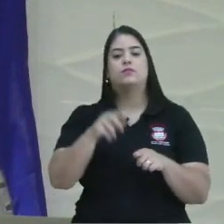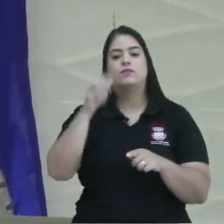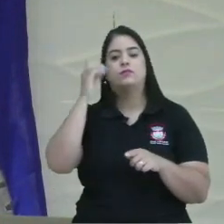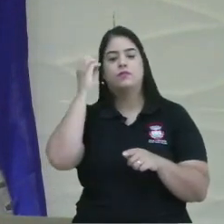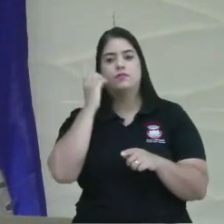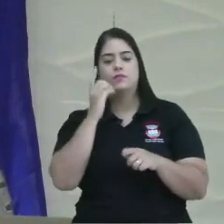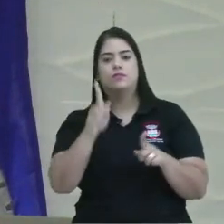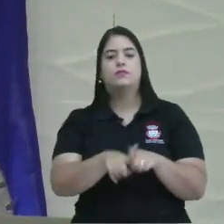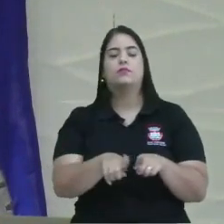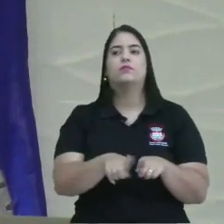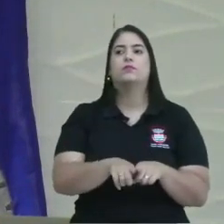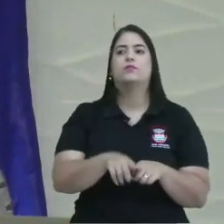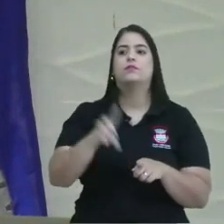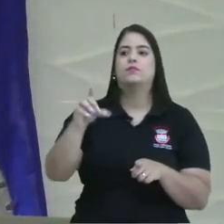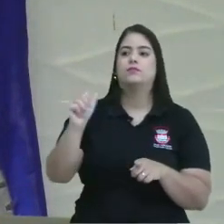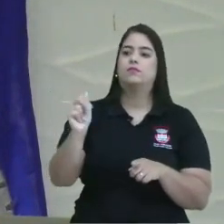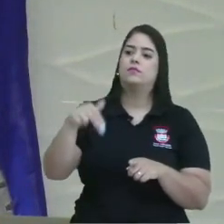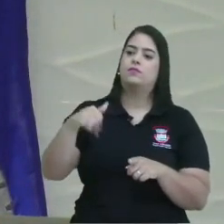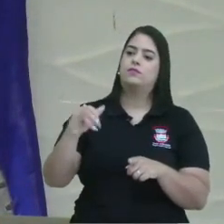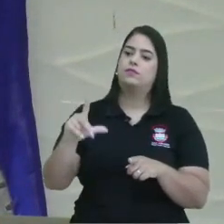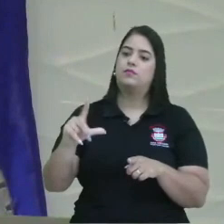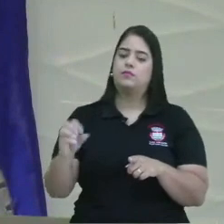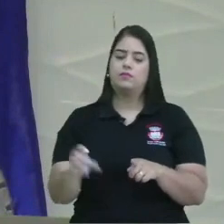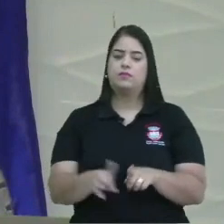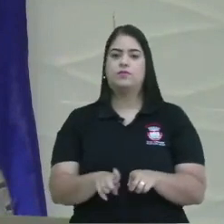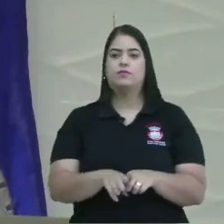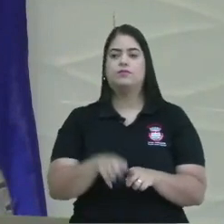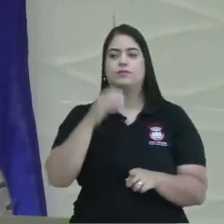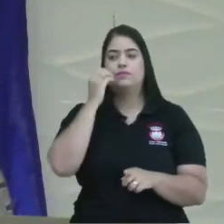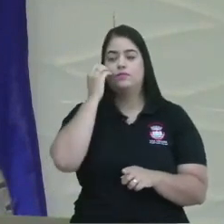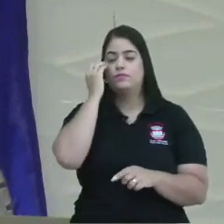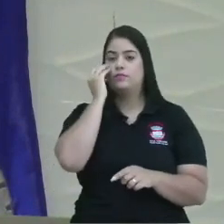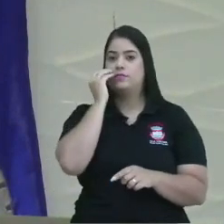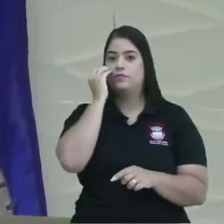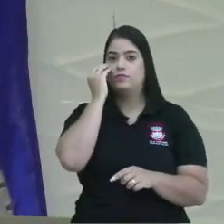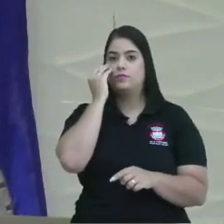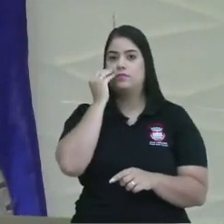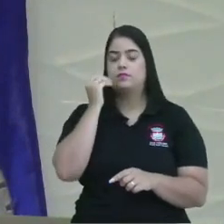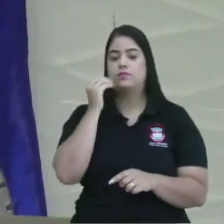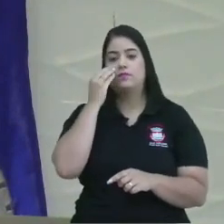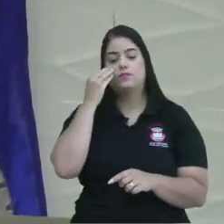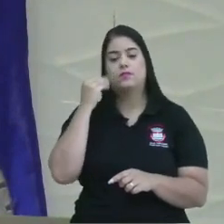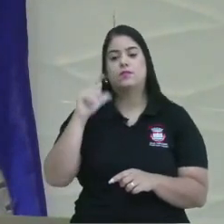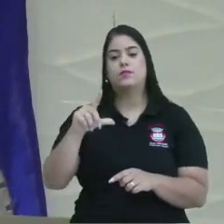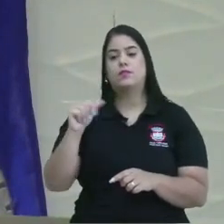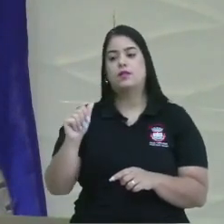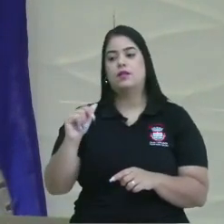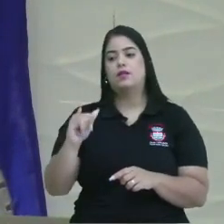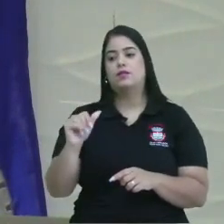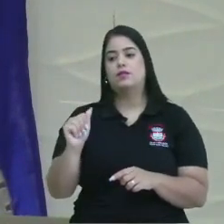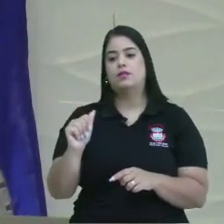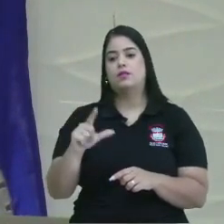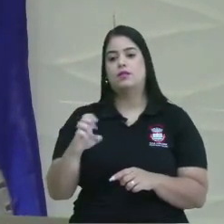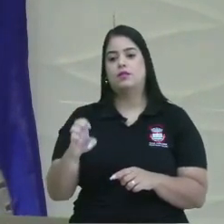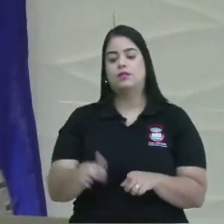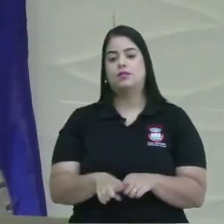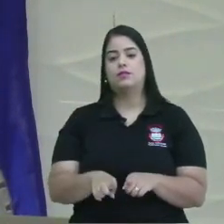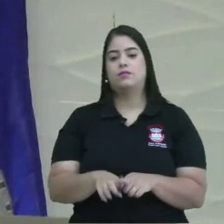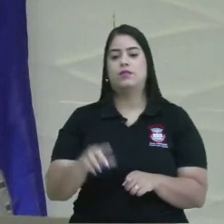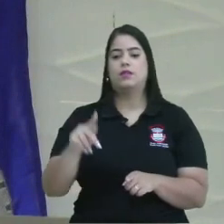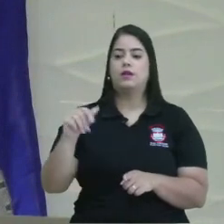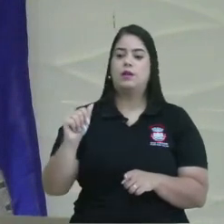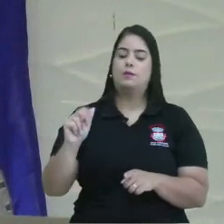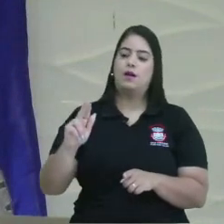Janaína Cabreireira, Norma e Tita, Zé Cabreireiro, que é meu marido, o Ayali, Lourdes, Paulinha